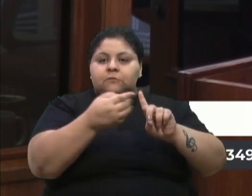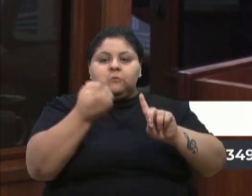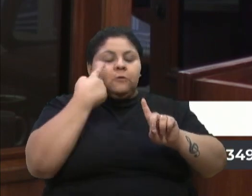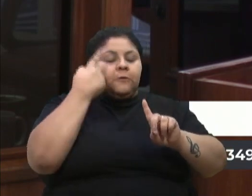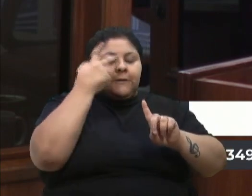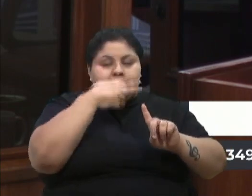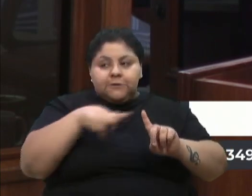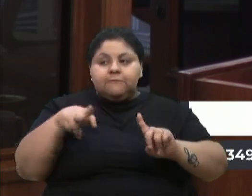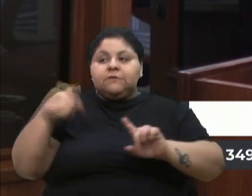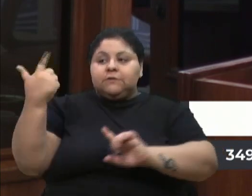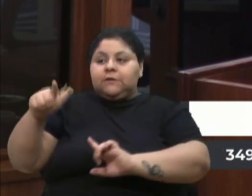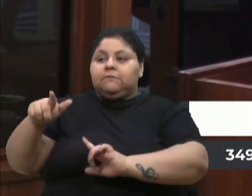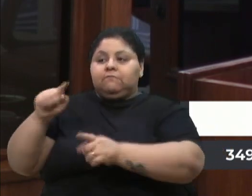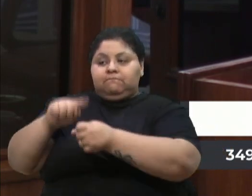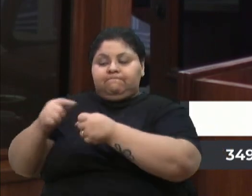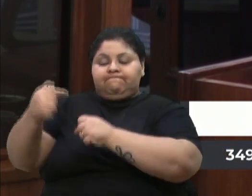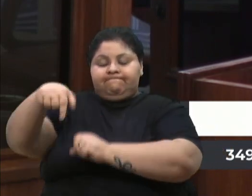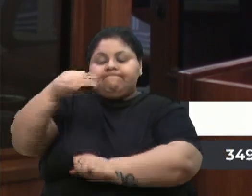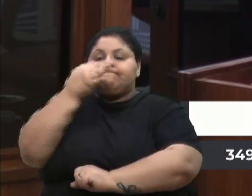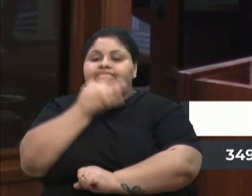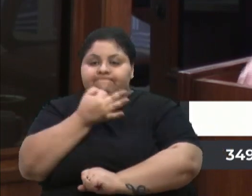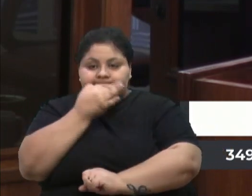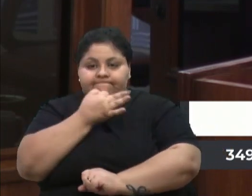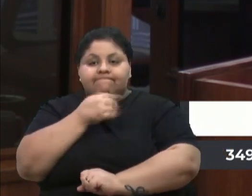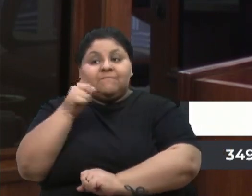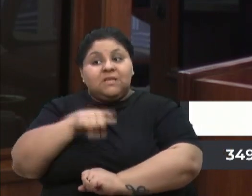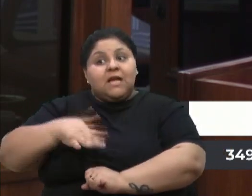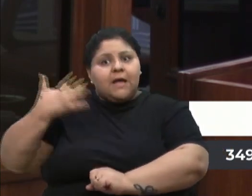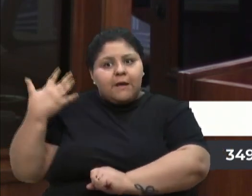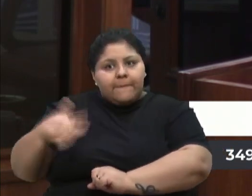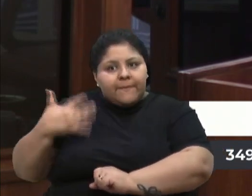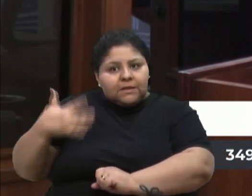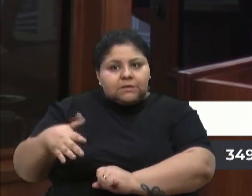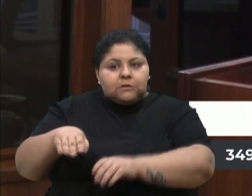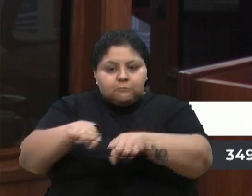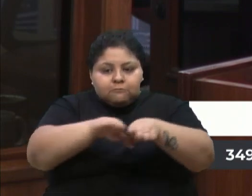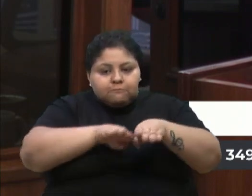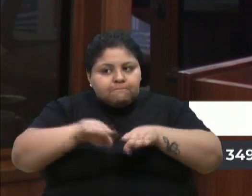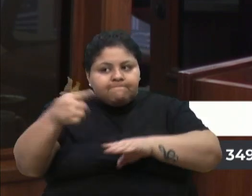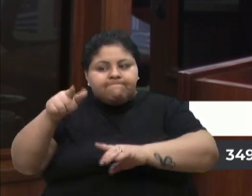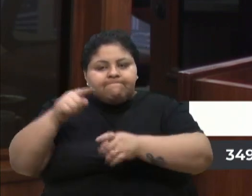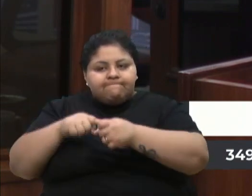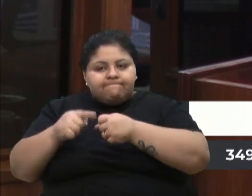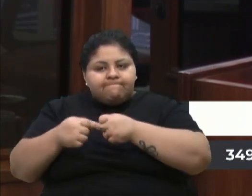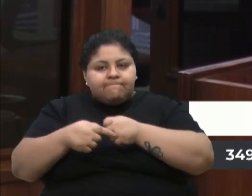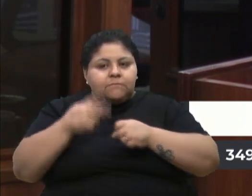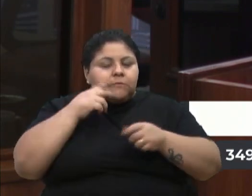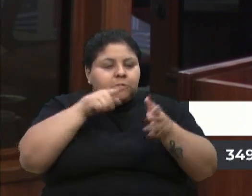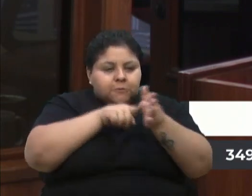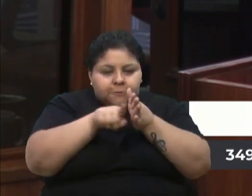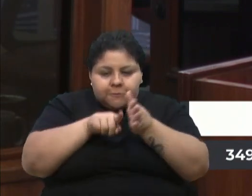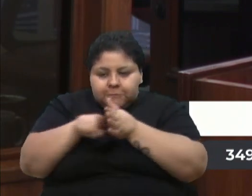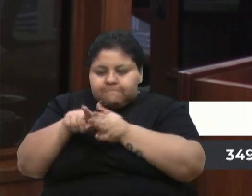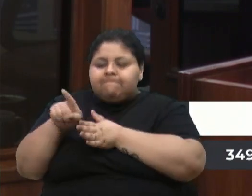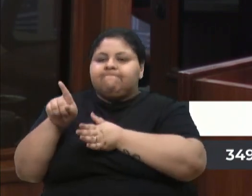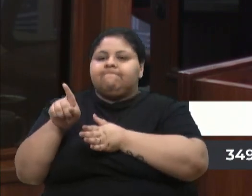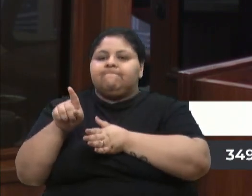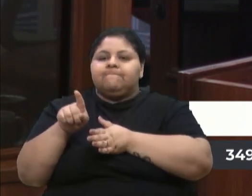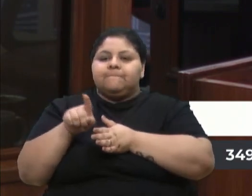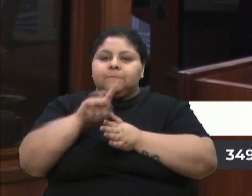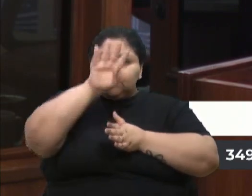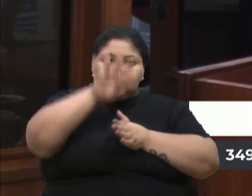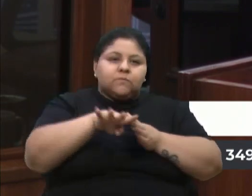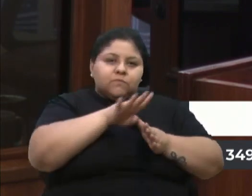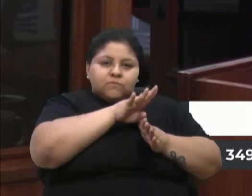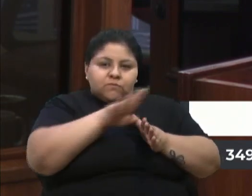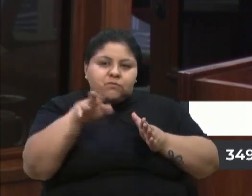cidades. Aqui, em Caxias, é mais caro, sim, que outras cidades. A gente fez levantamento de preço, a gente tinha planilha de preço, e a gente comprovou